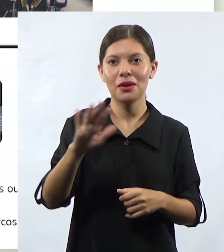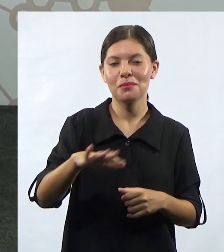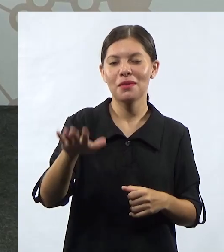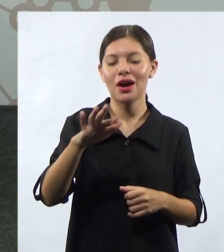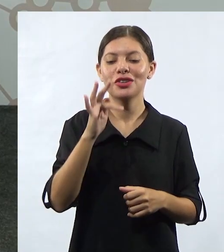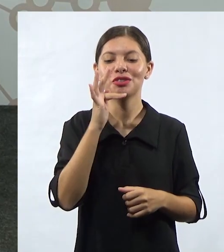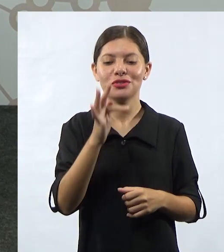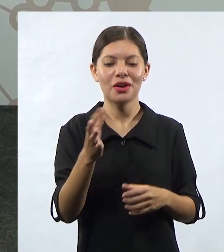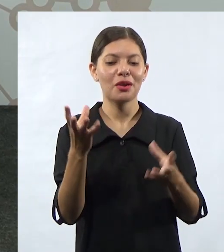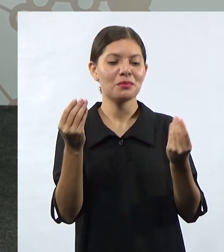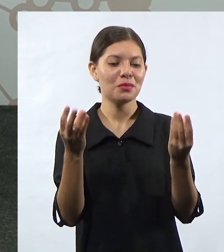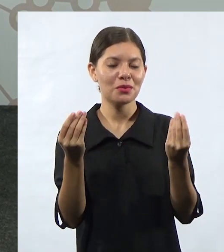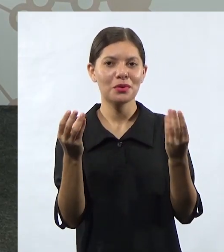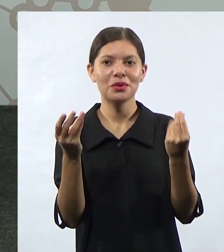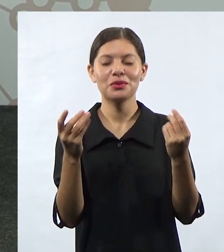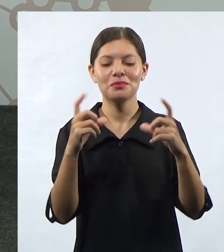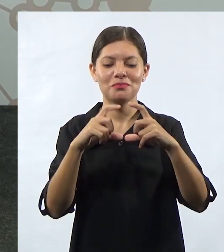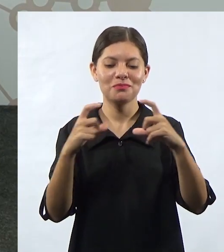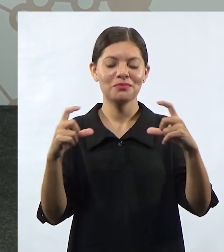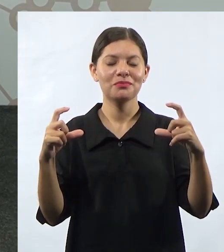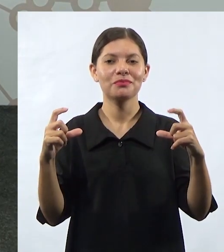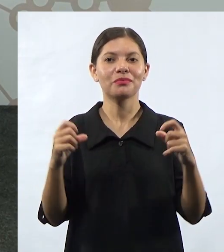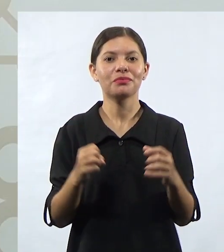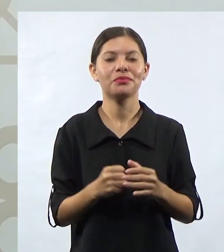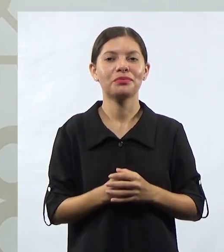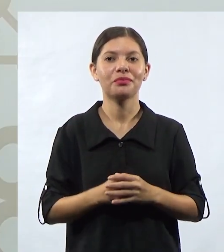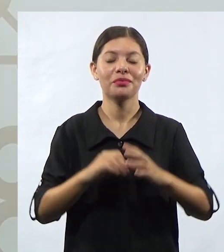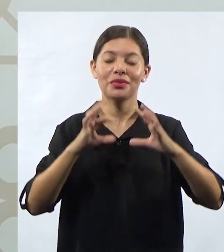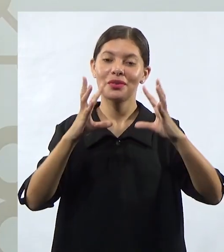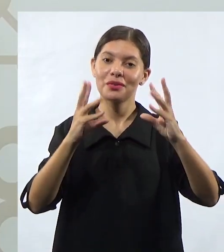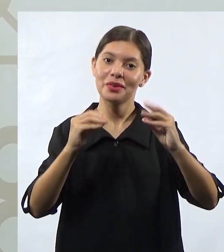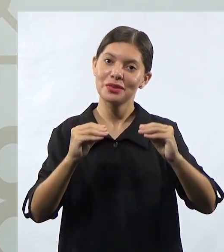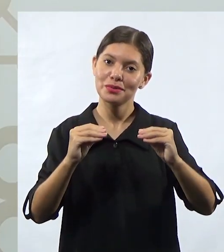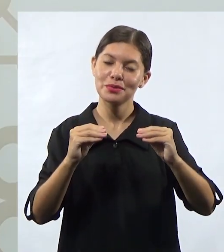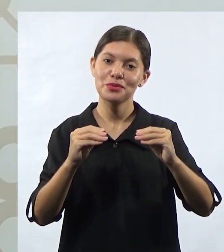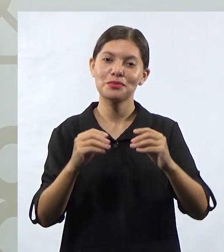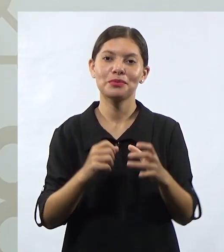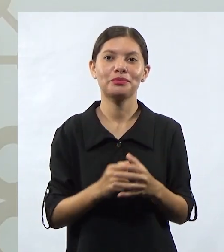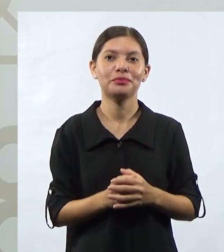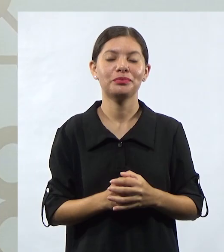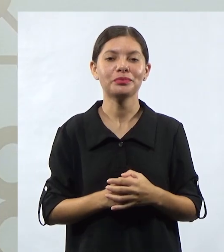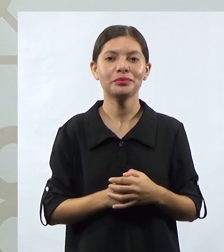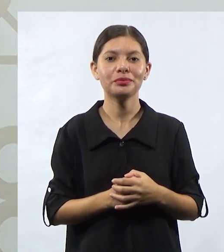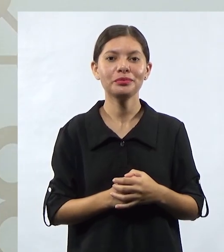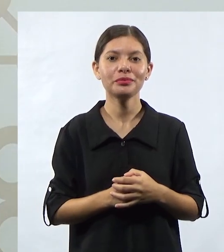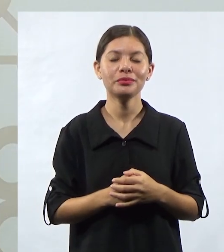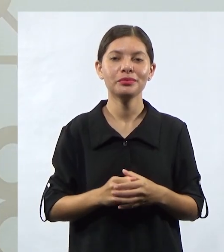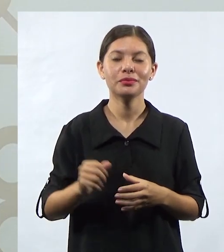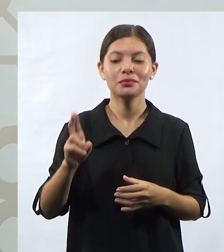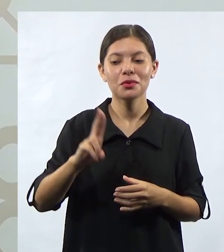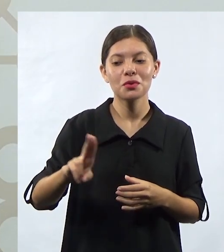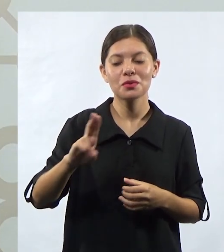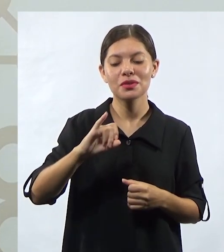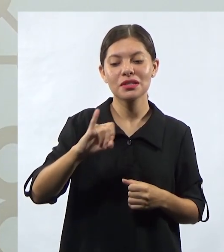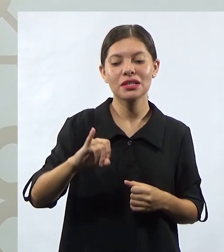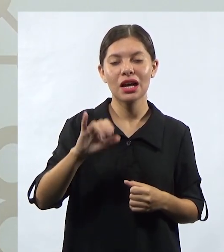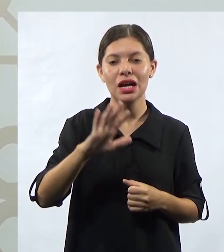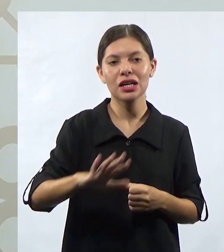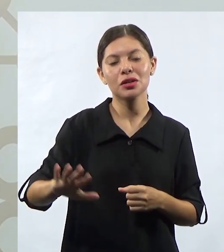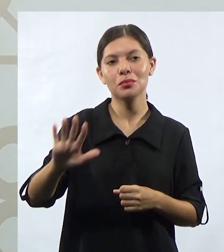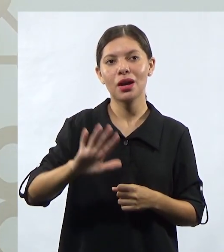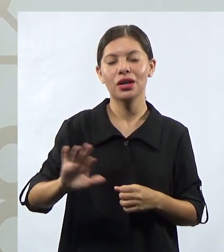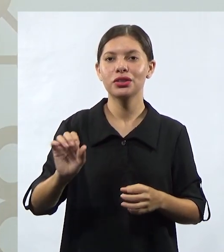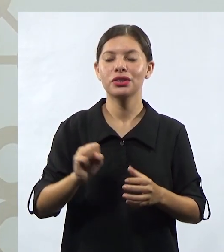um recurso de consolidação, né, de resumo, então é necessário fazer uso de imagens. Ter